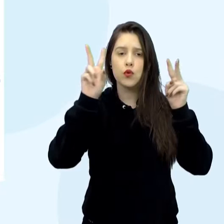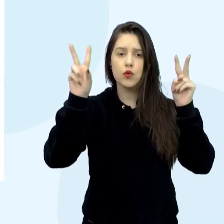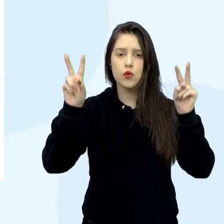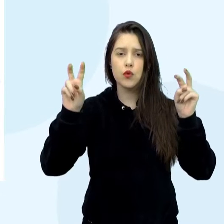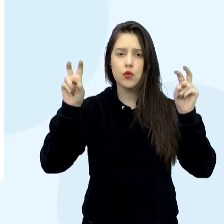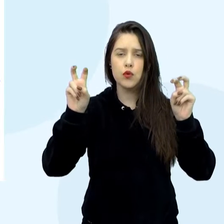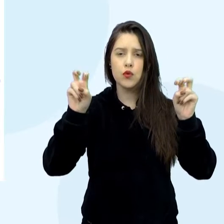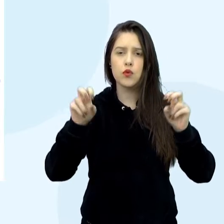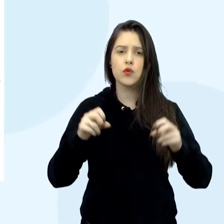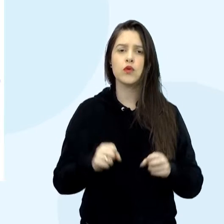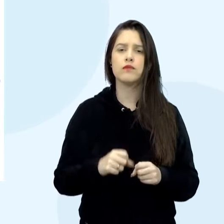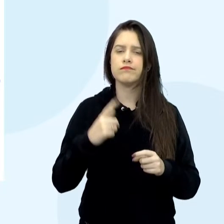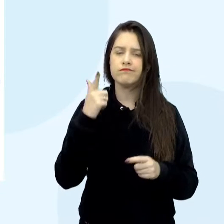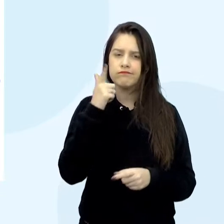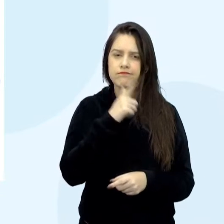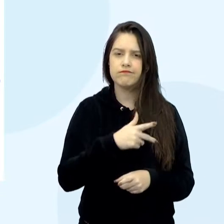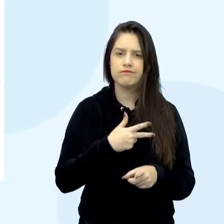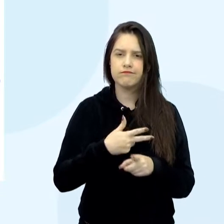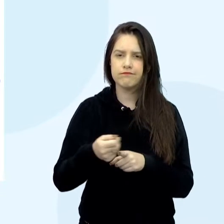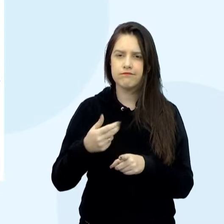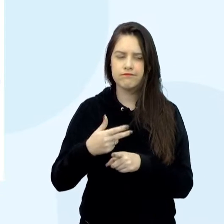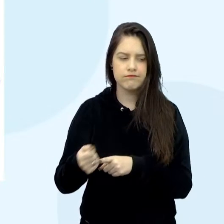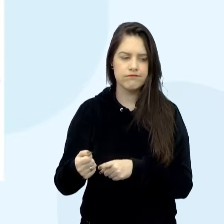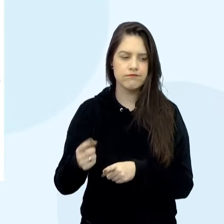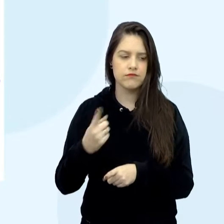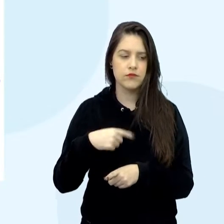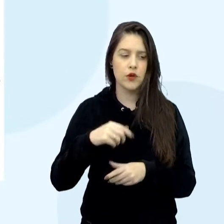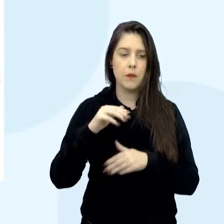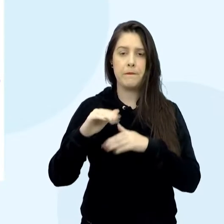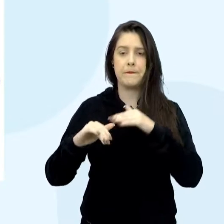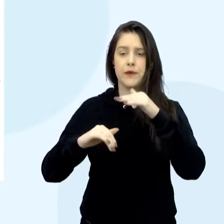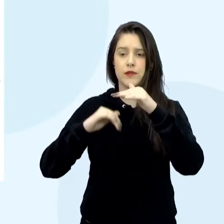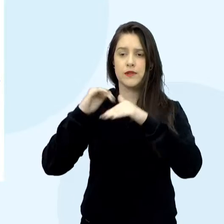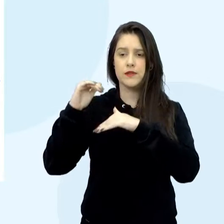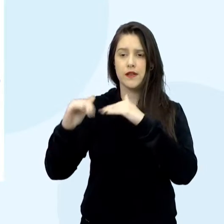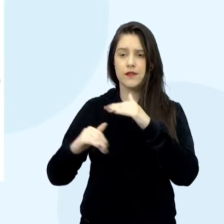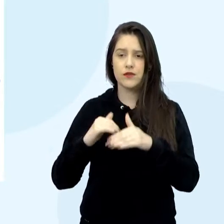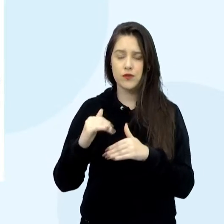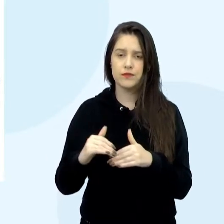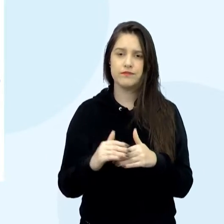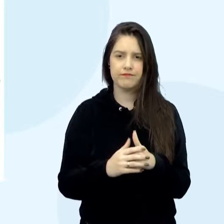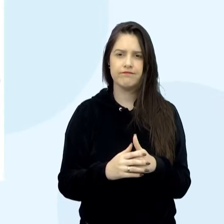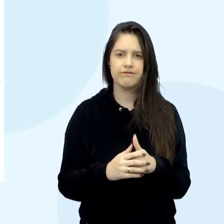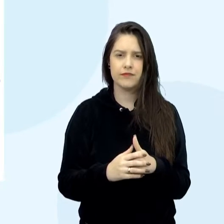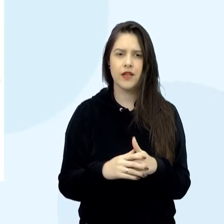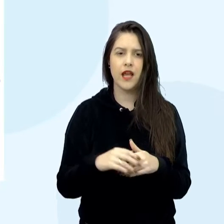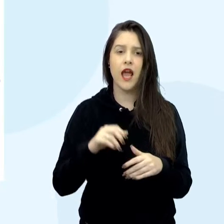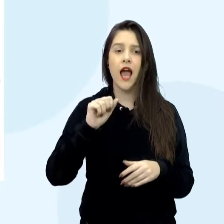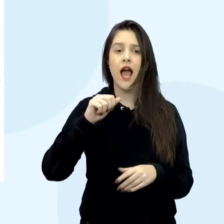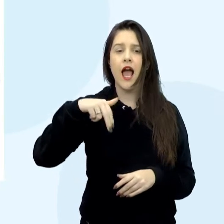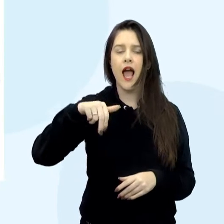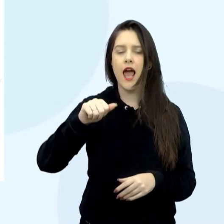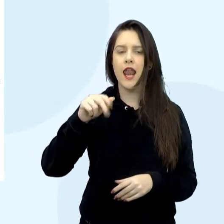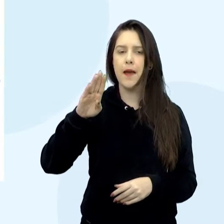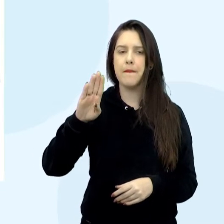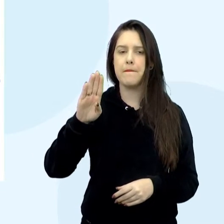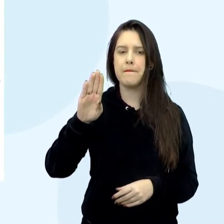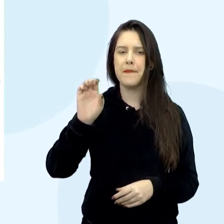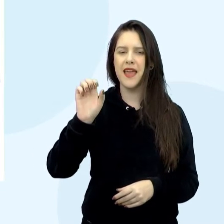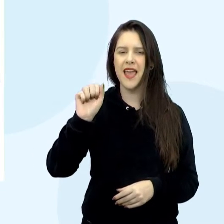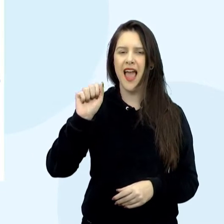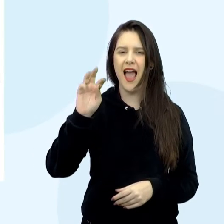exclusão à superação, o esporte pode ser um processo de inclusão? Por Ana Beatriz Silva da